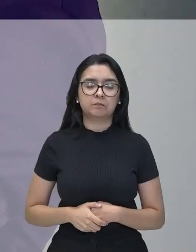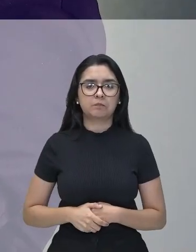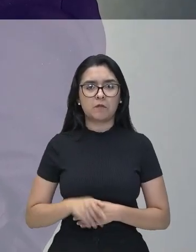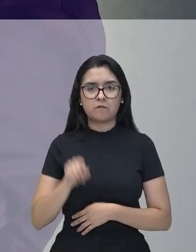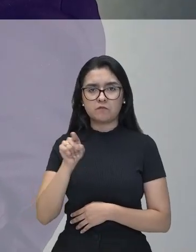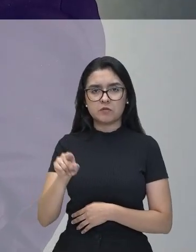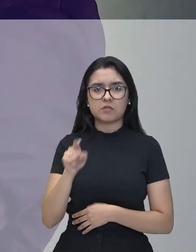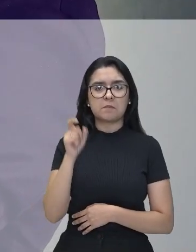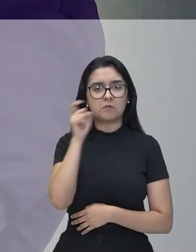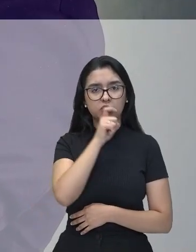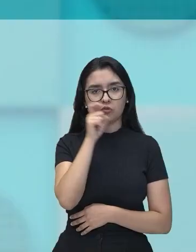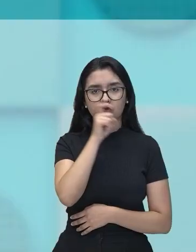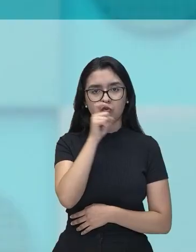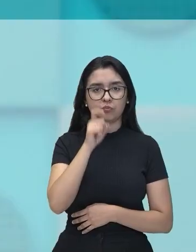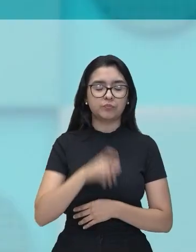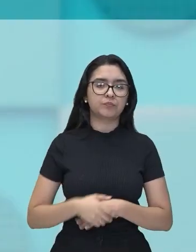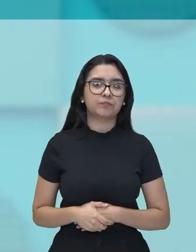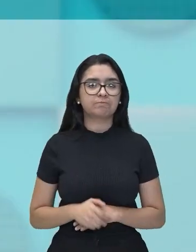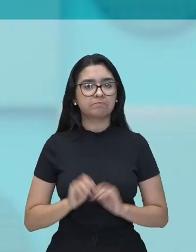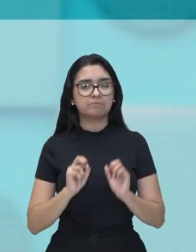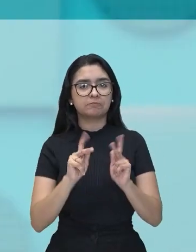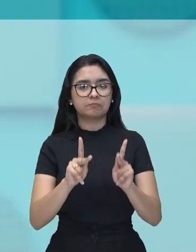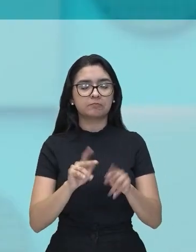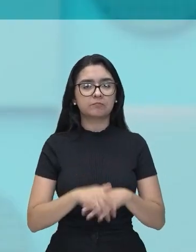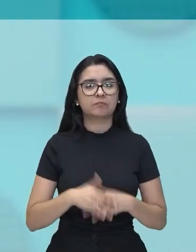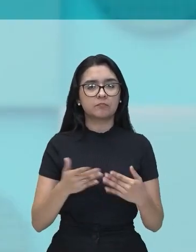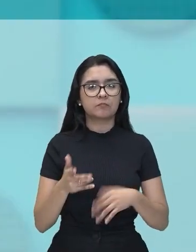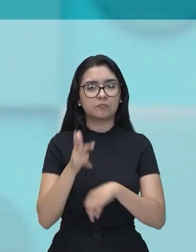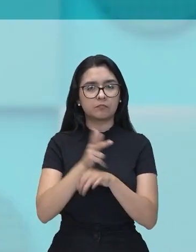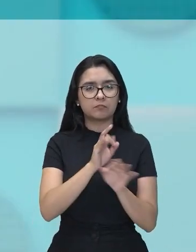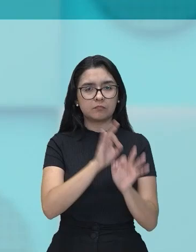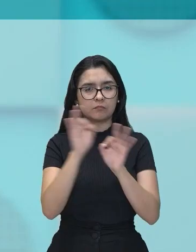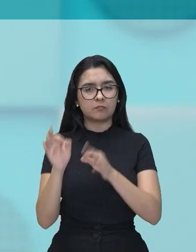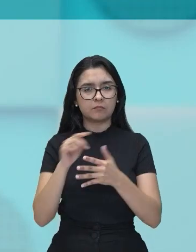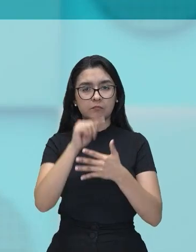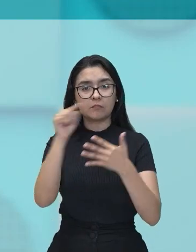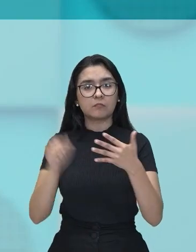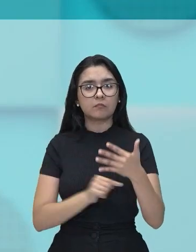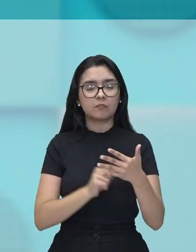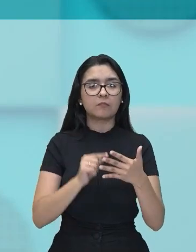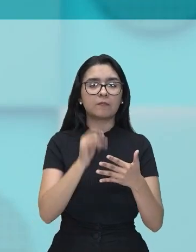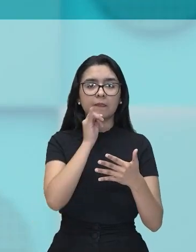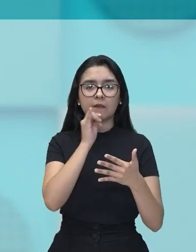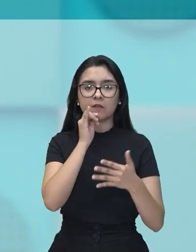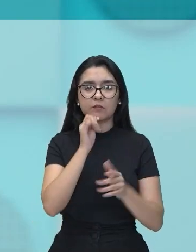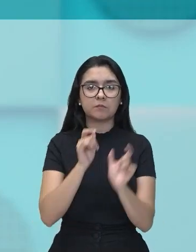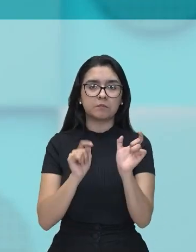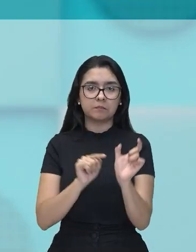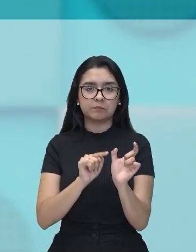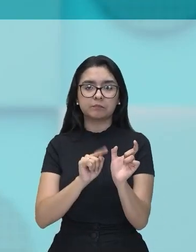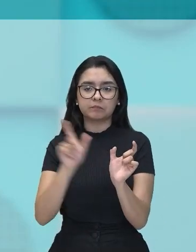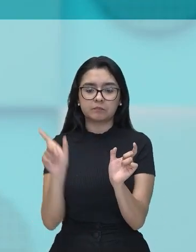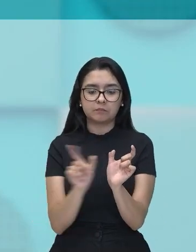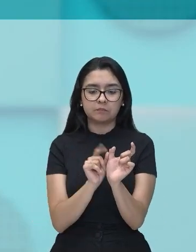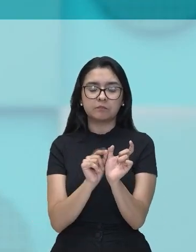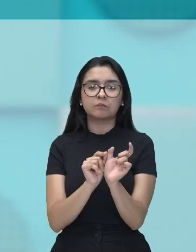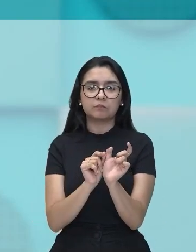um mentiroso. Ok, então nós vimos aí vários exemplos de palavras transformadas através